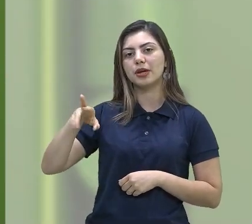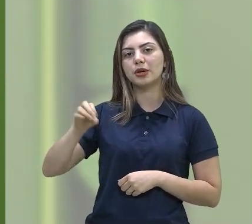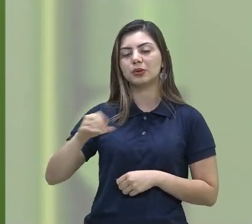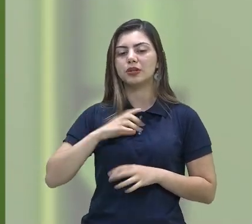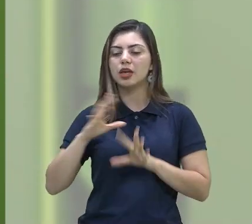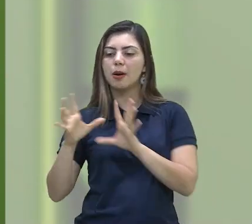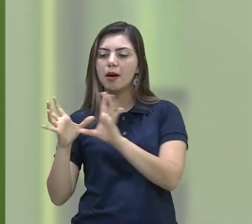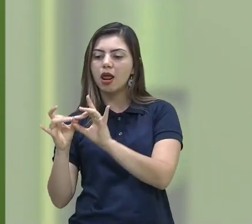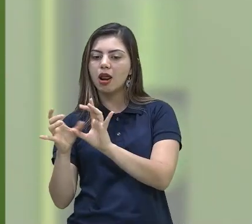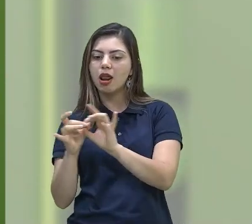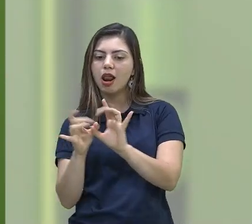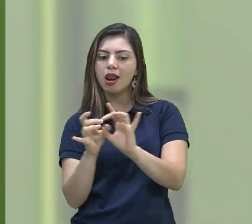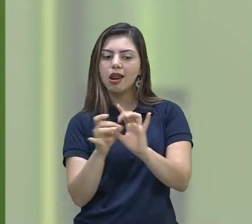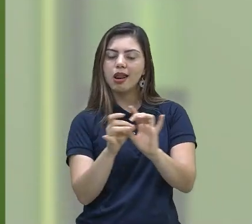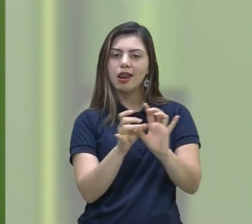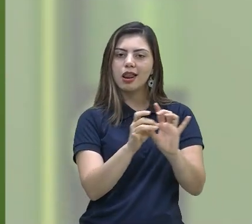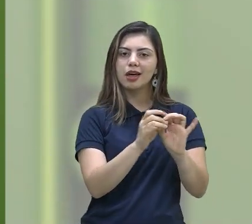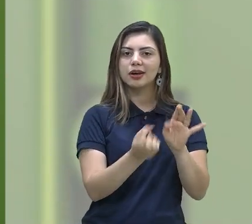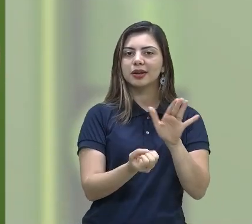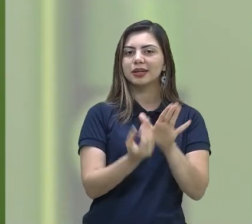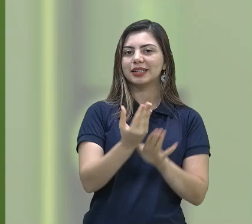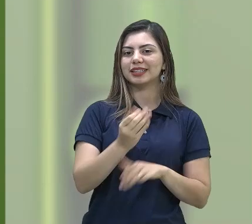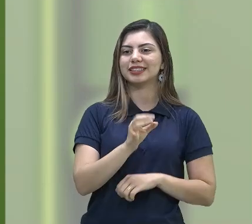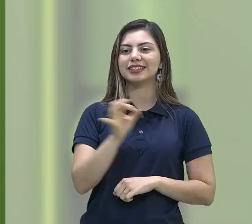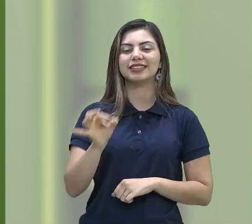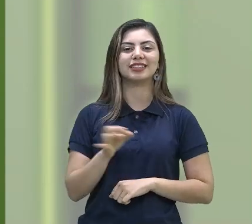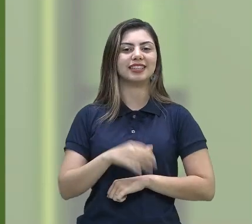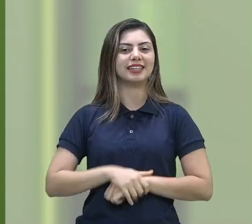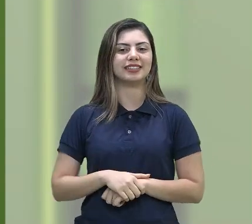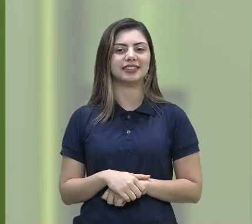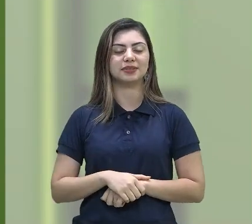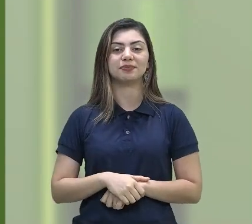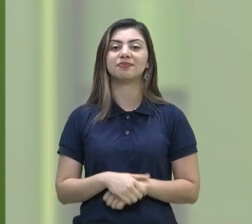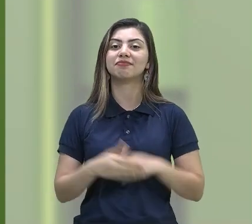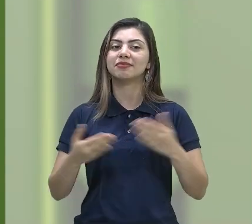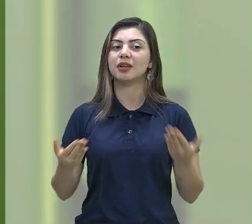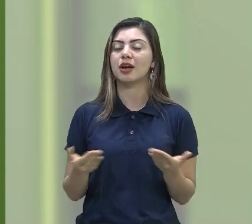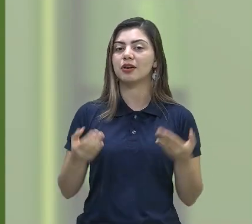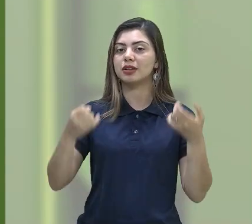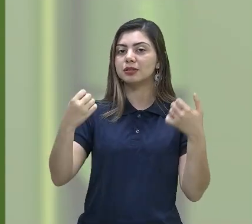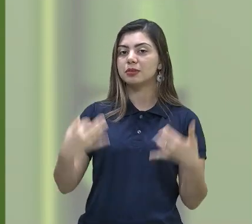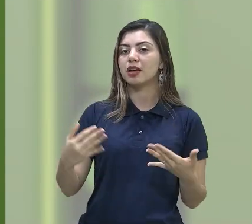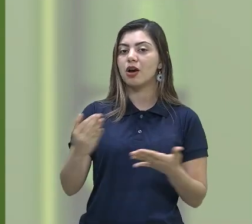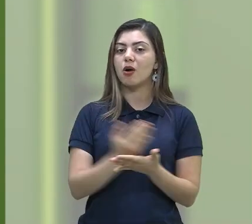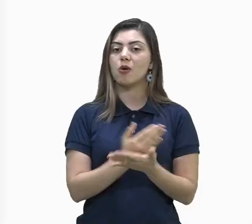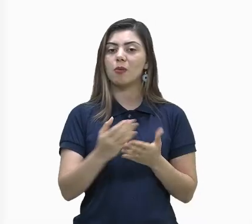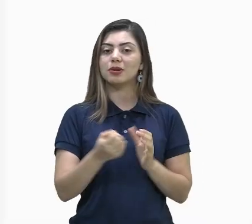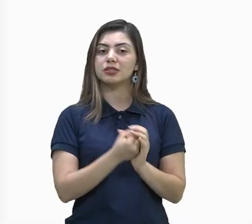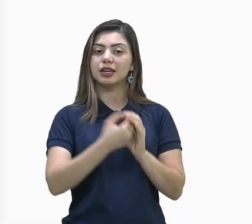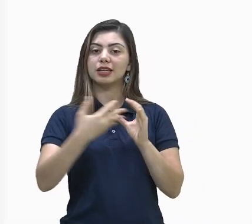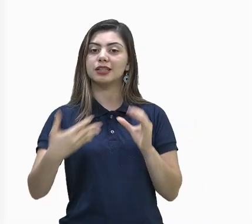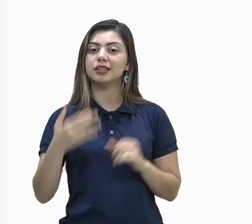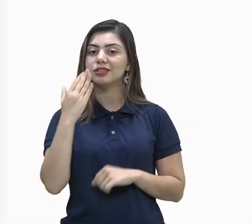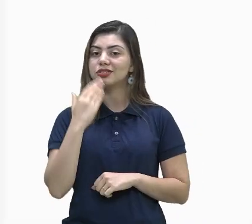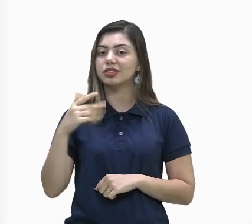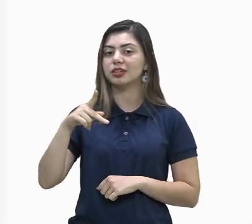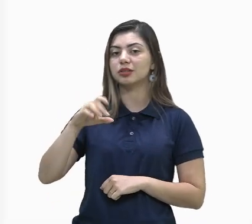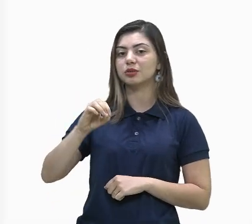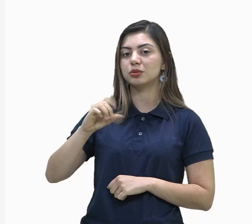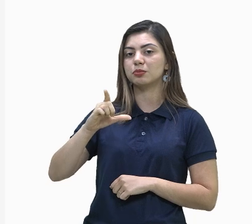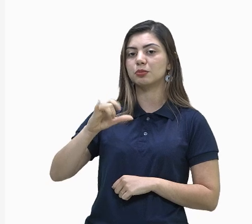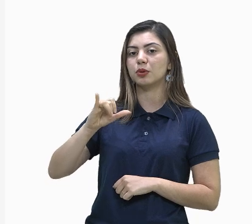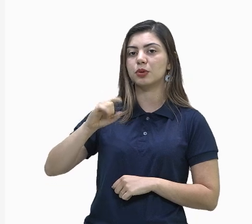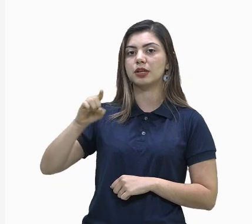eles vão formando, né, os polímeros. Agora eu quero falar um pouco das características dos polímeros.